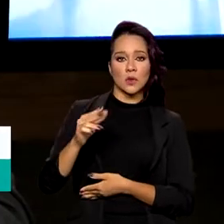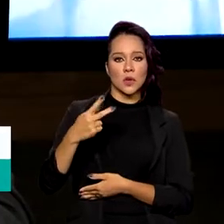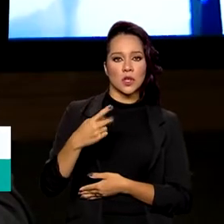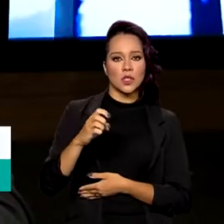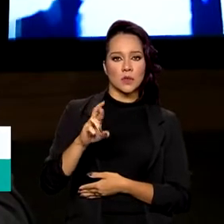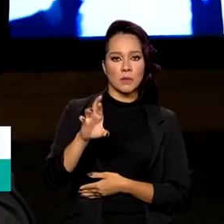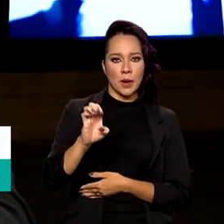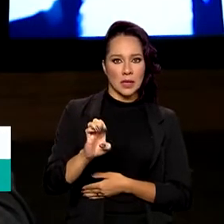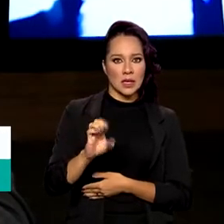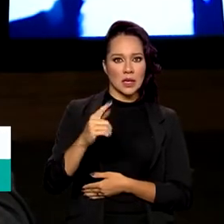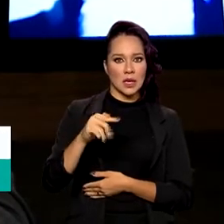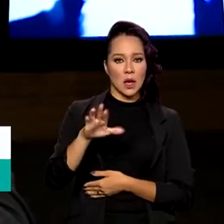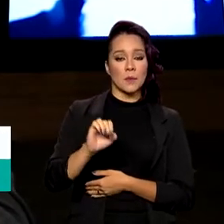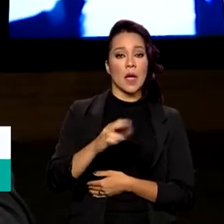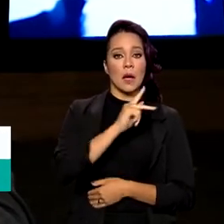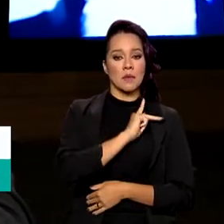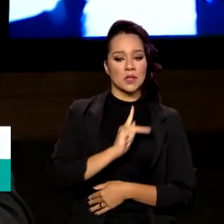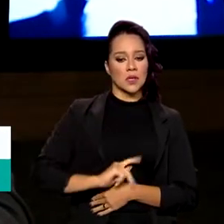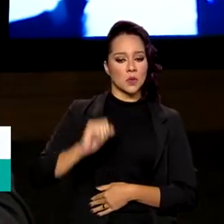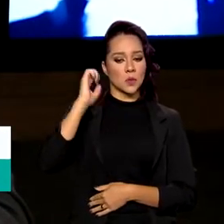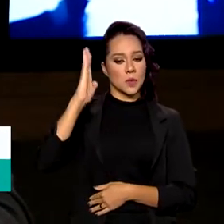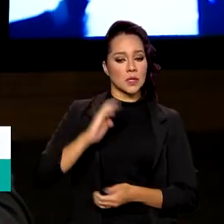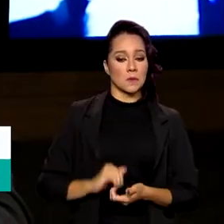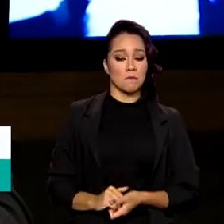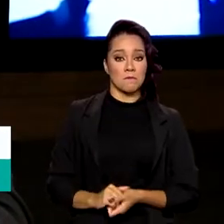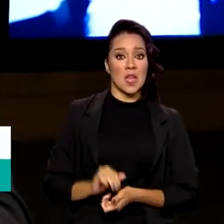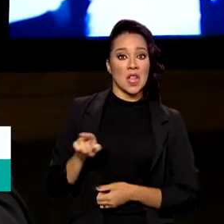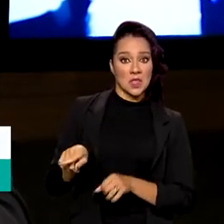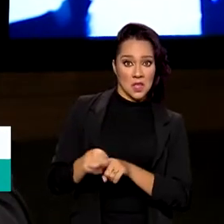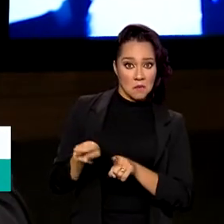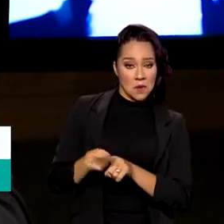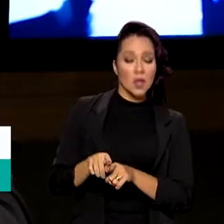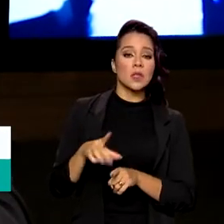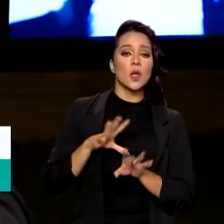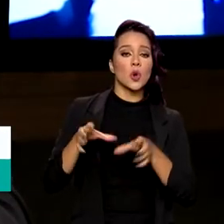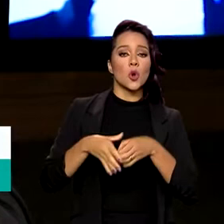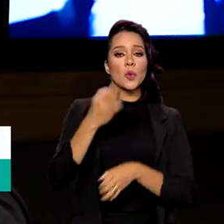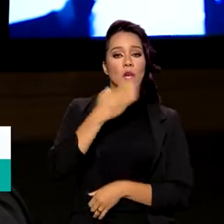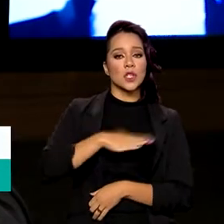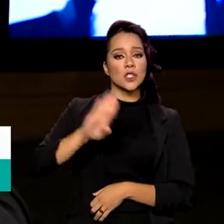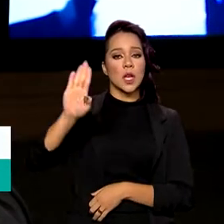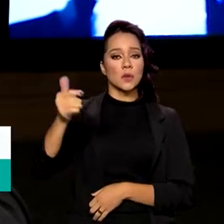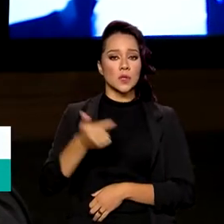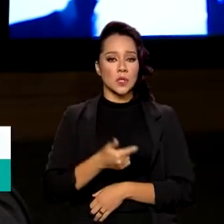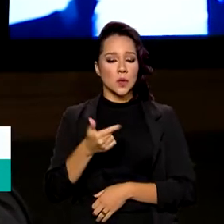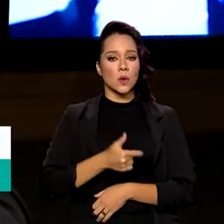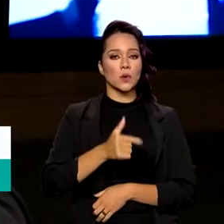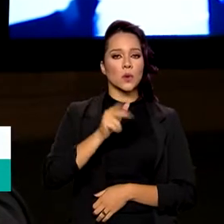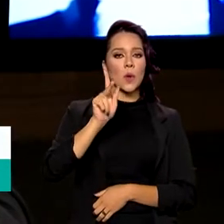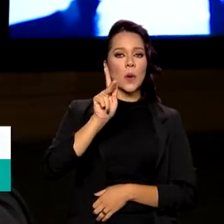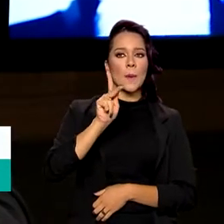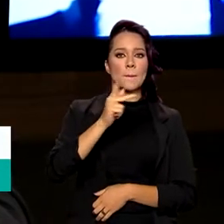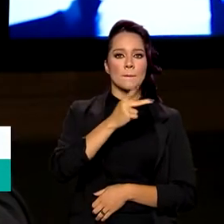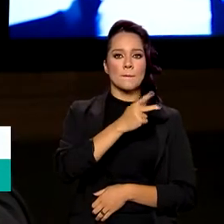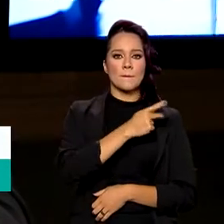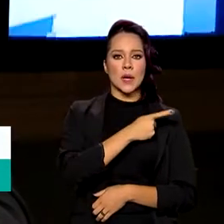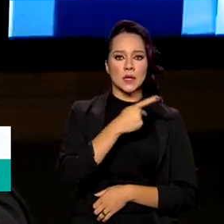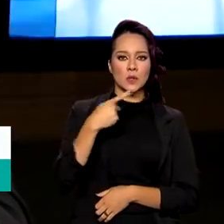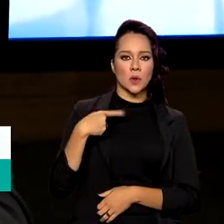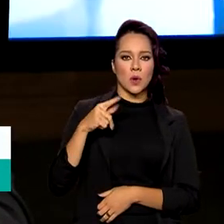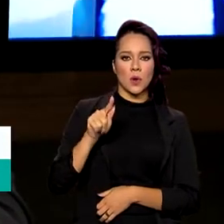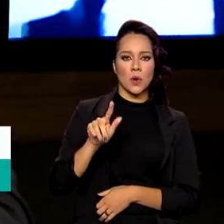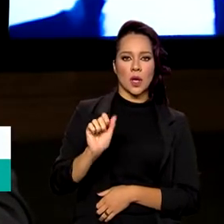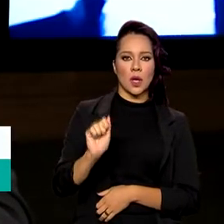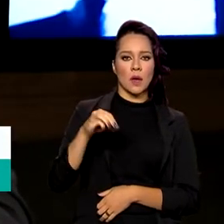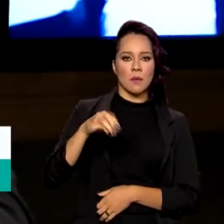padre do PTB a presidência da república a chapa também será composta pelo candidato a vice-presidente pastor gamonal que é do mesmo